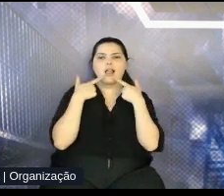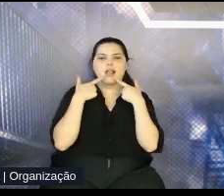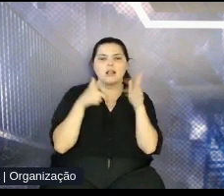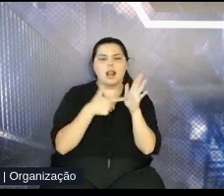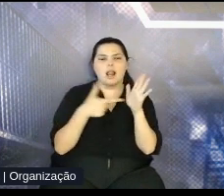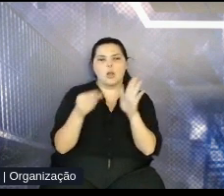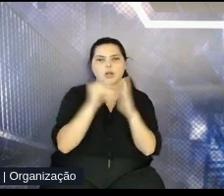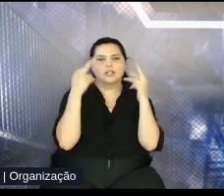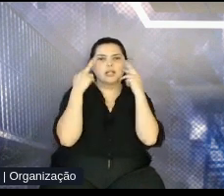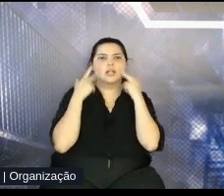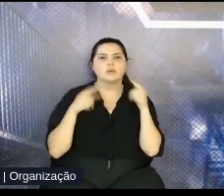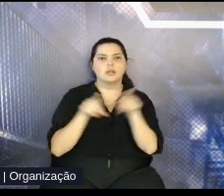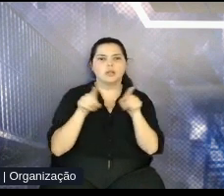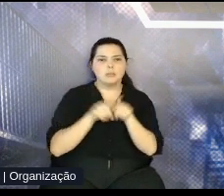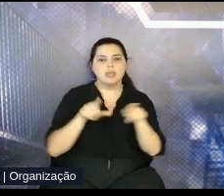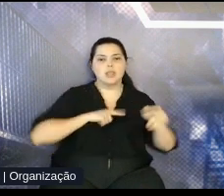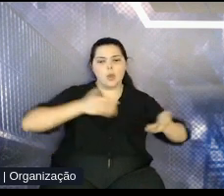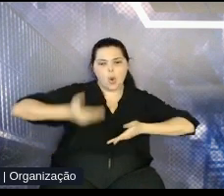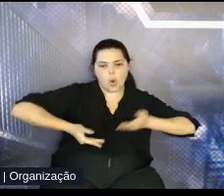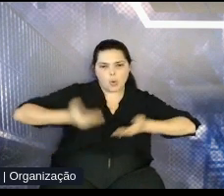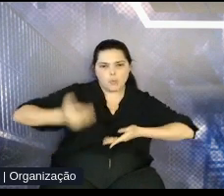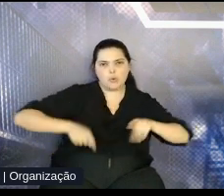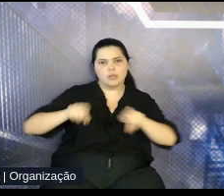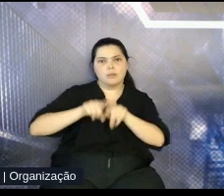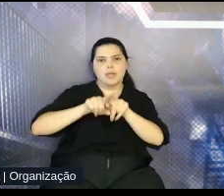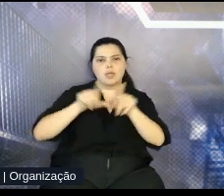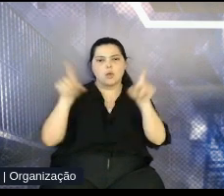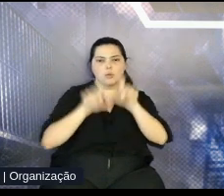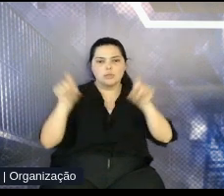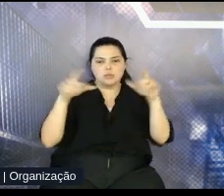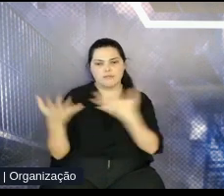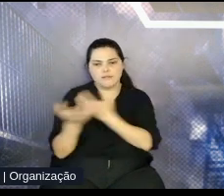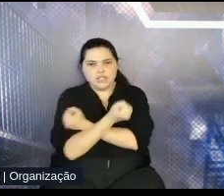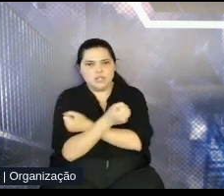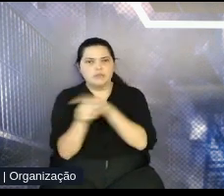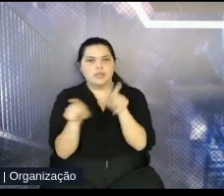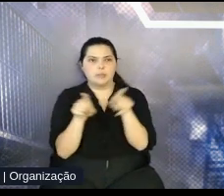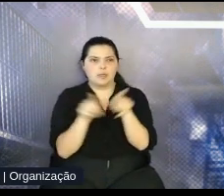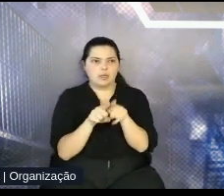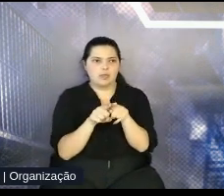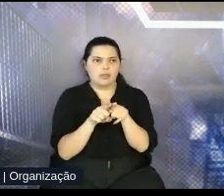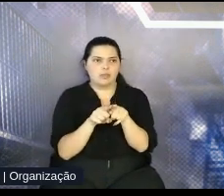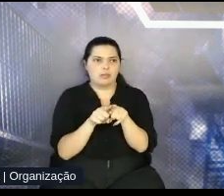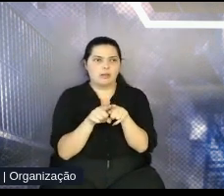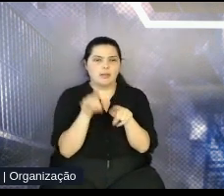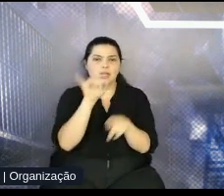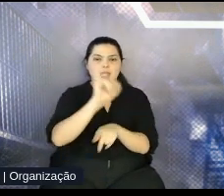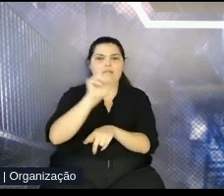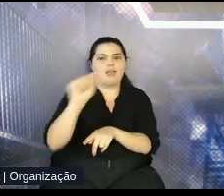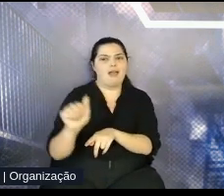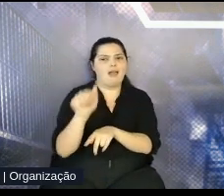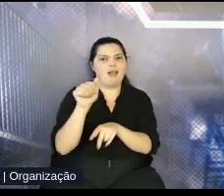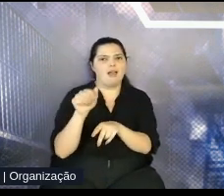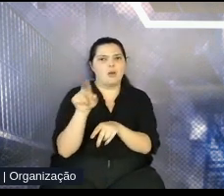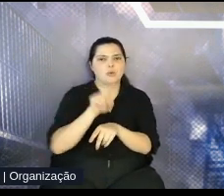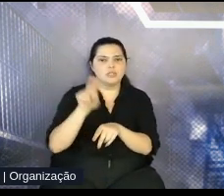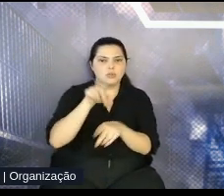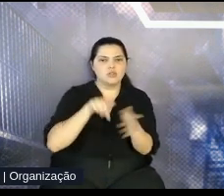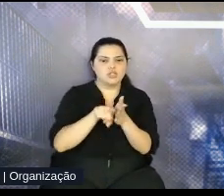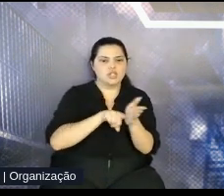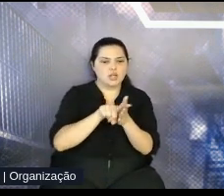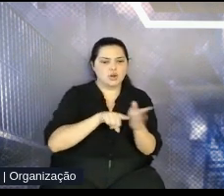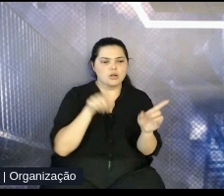de locomoção de robôs, computação afetiva, parte de IA aplicada para diagnósticos, estratégias